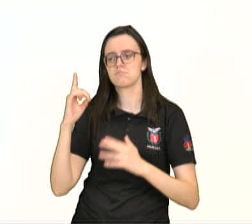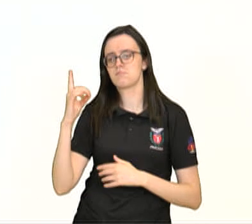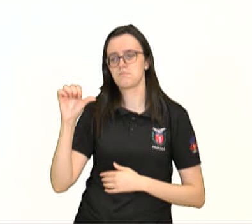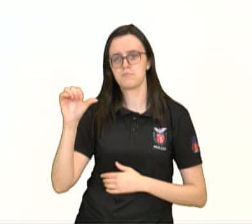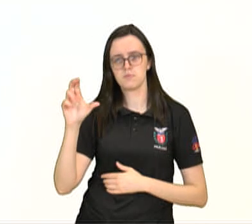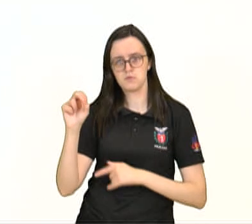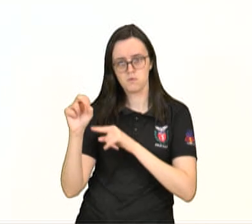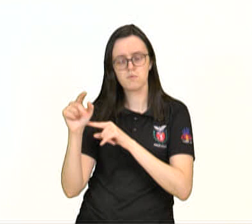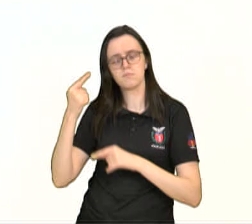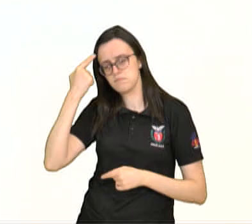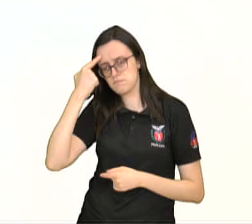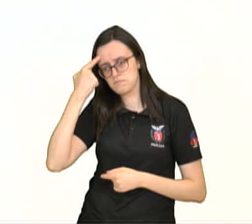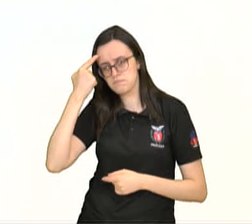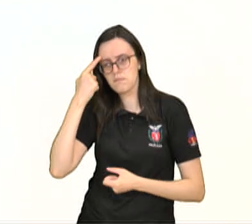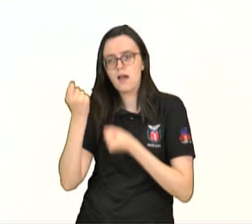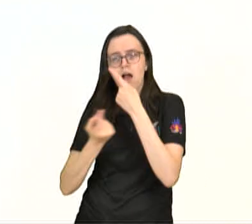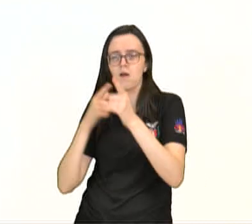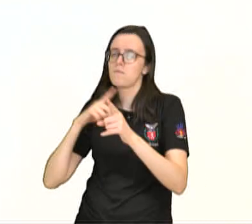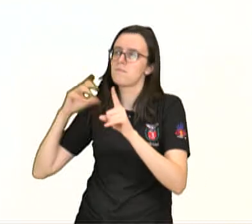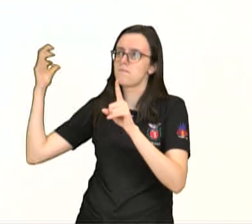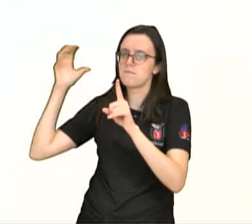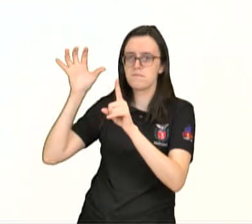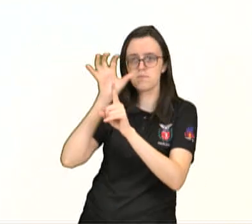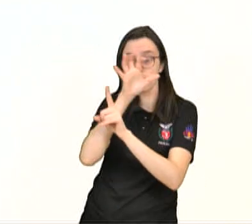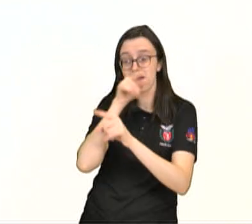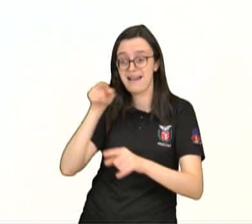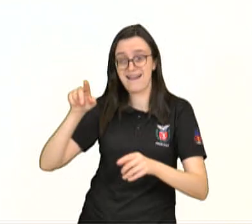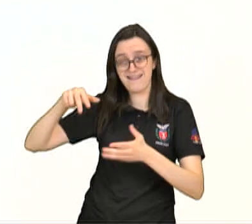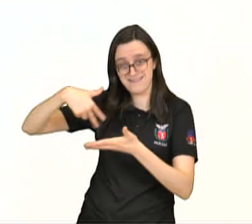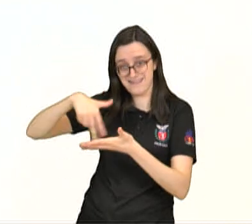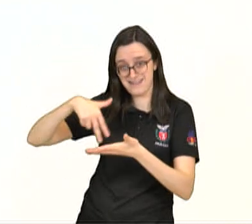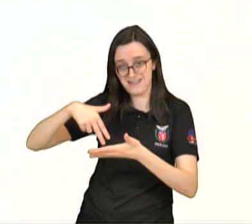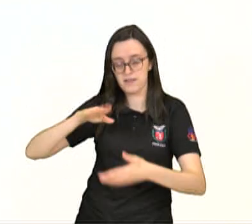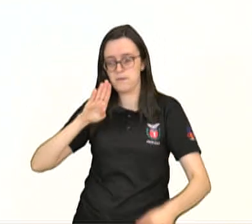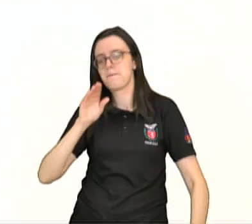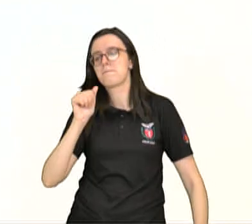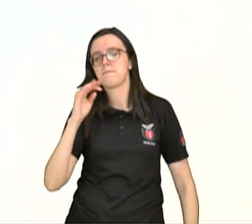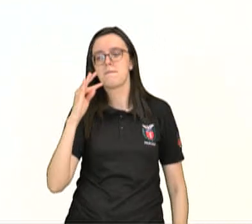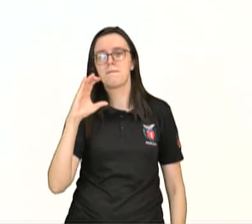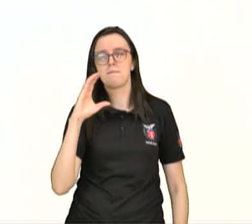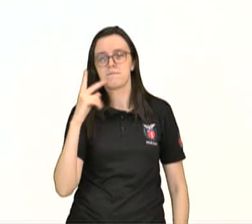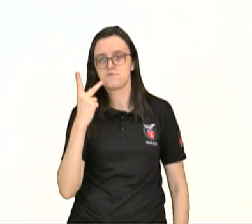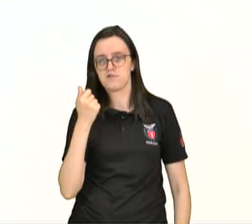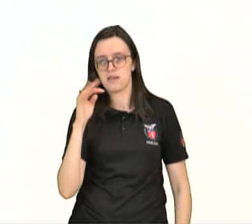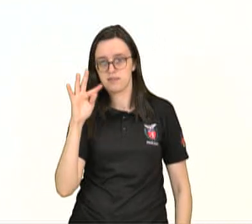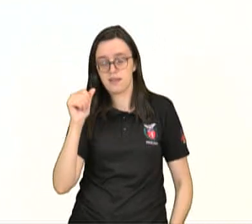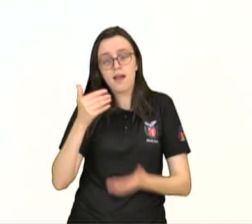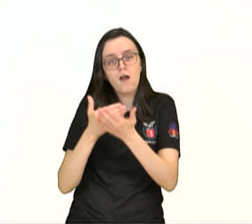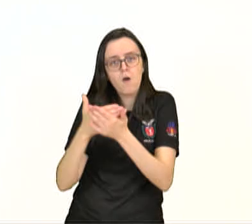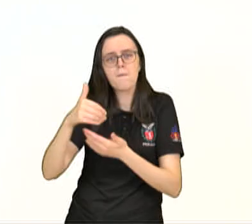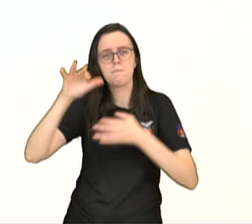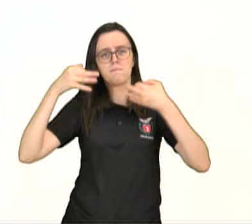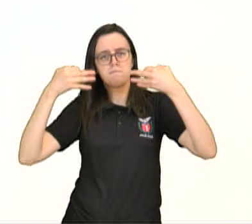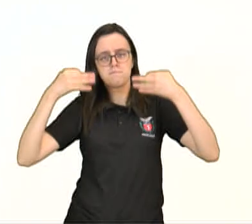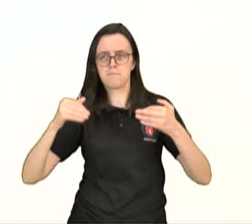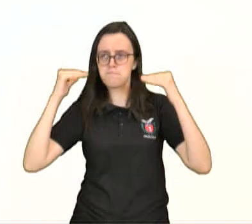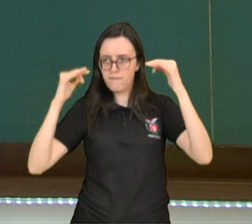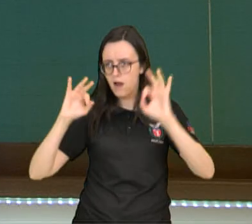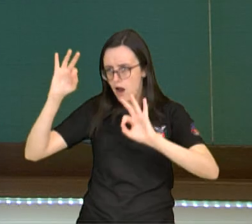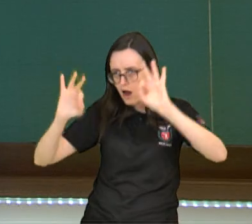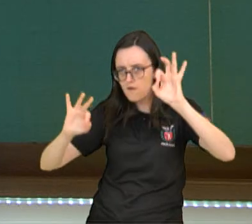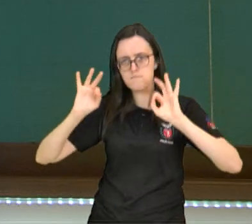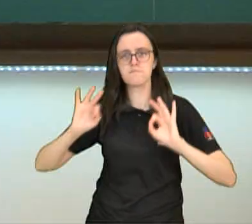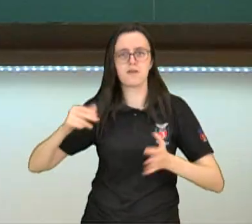50, com algumas influências, a bachata ela começa a nascer de uma forma mais estruturada, mais